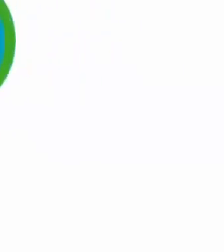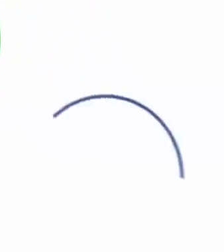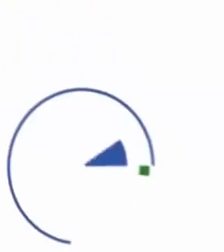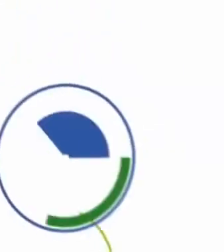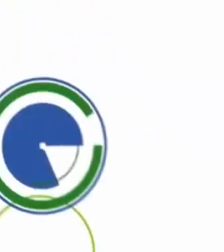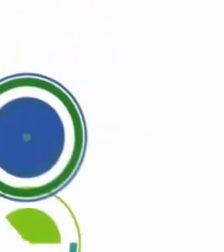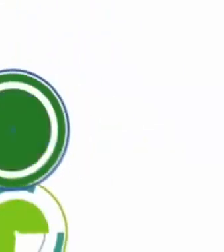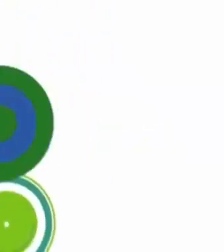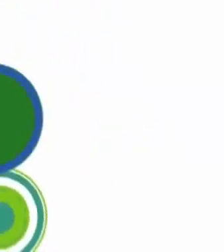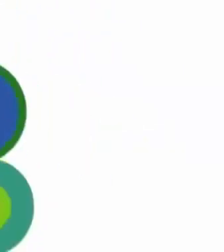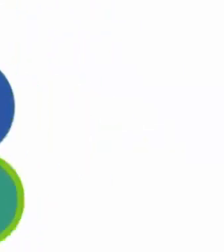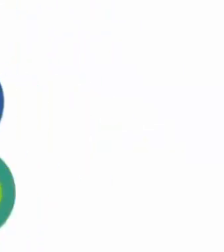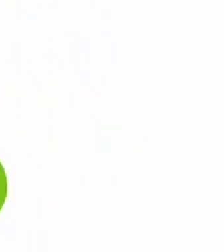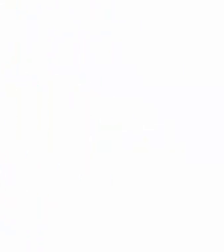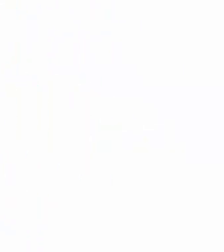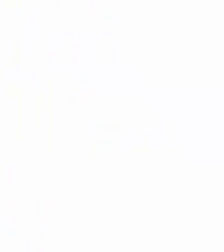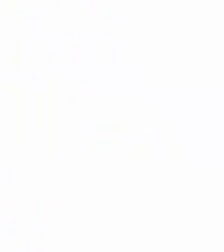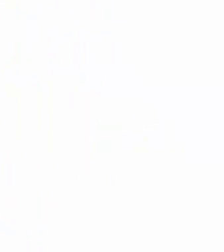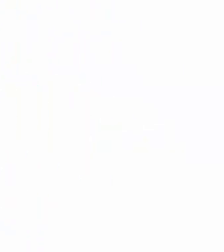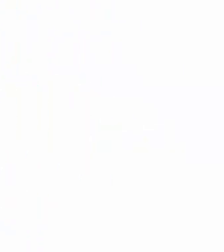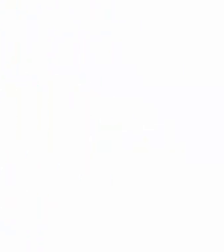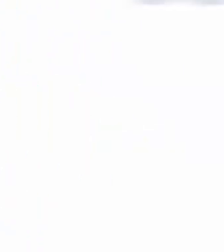E aí